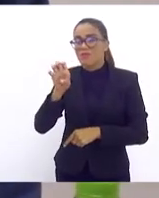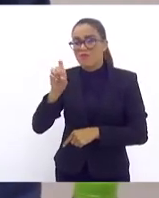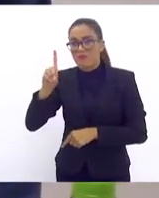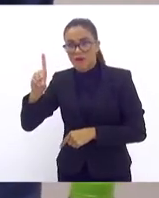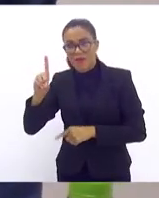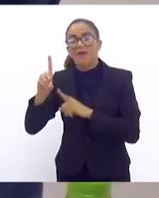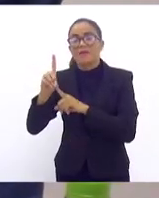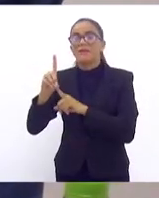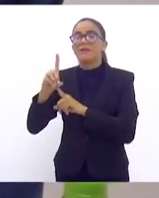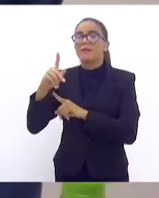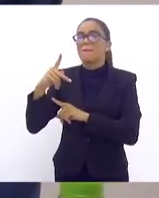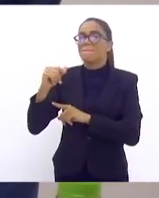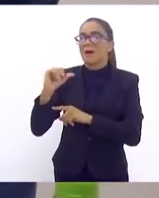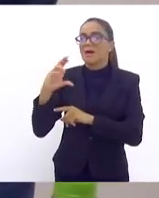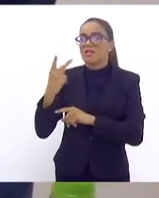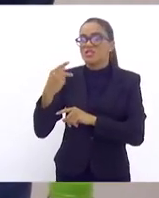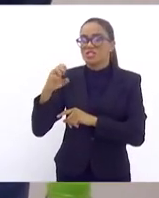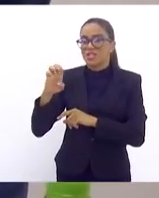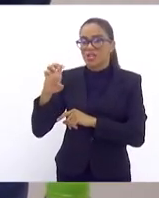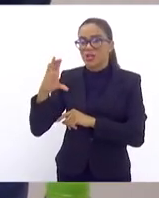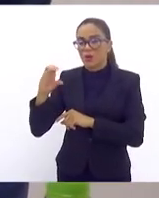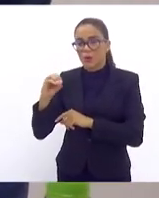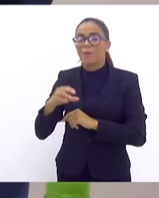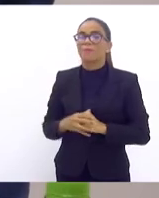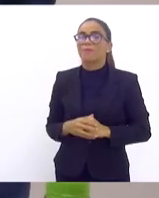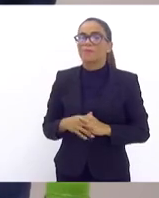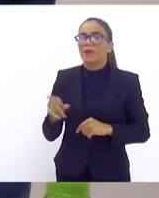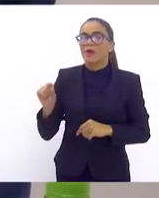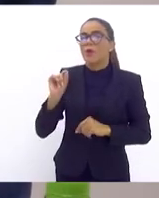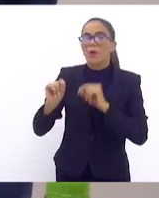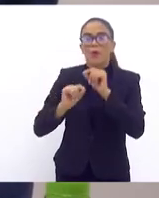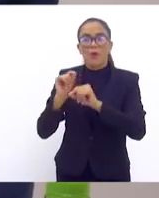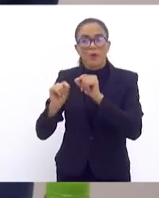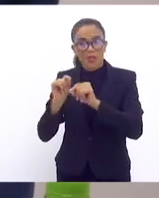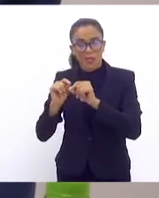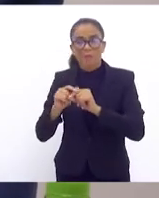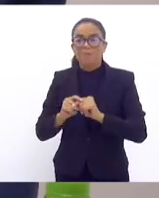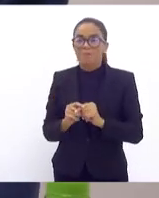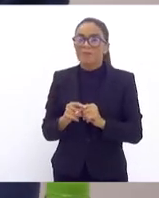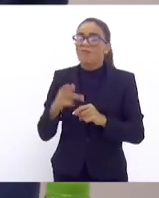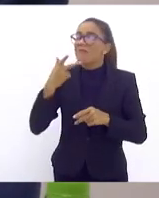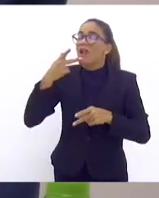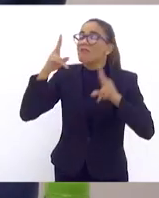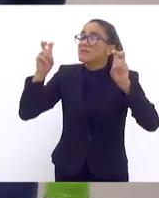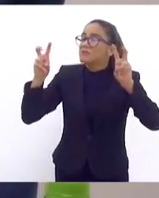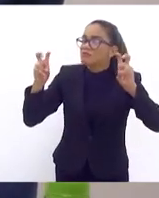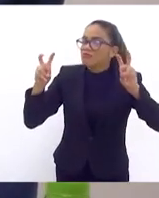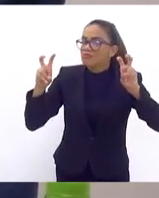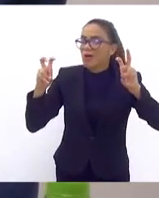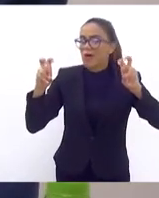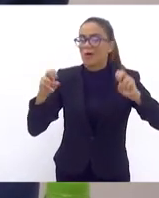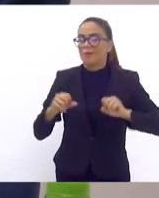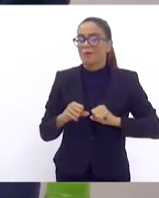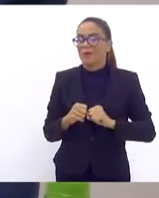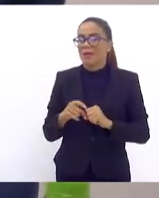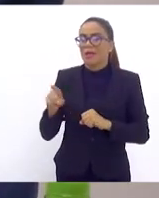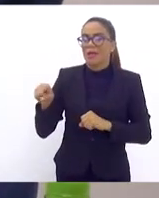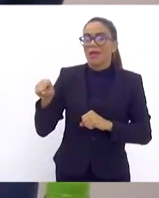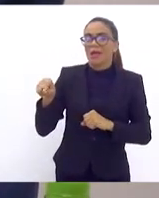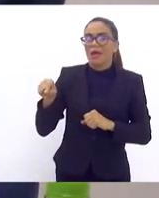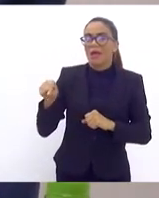Vossa Excelência, eu fiz um projeto nos idos de 2016 que falava justamente da